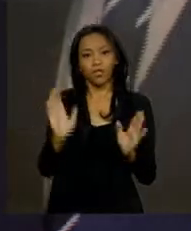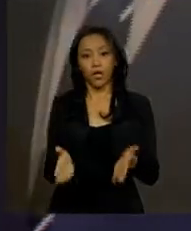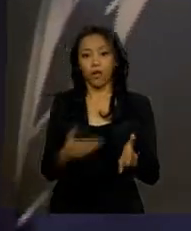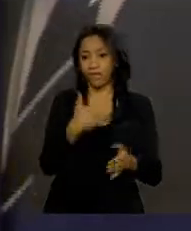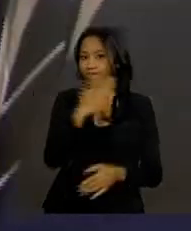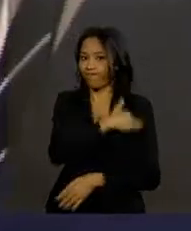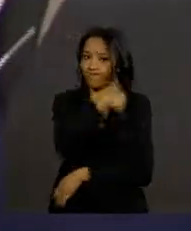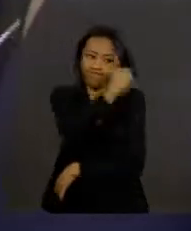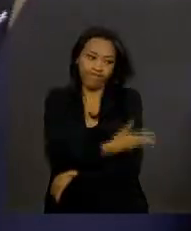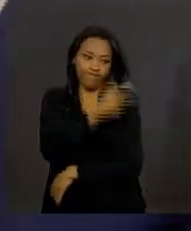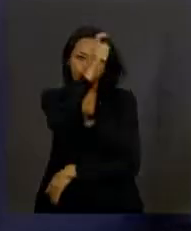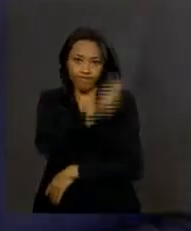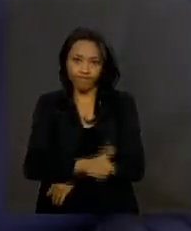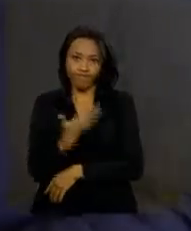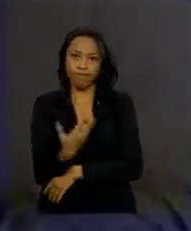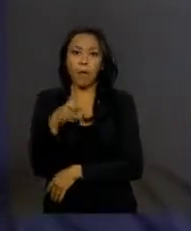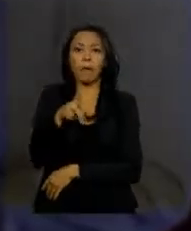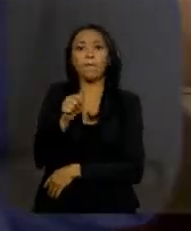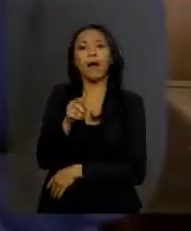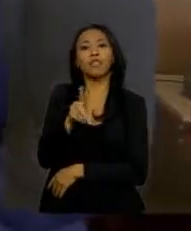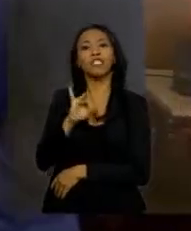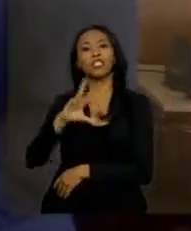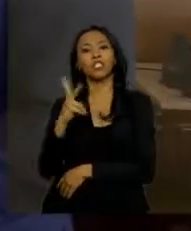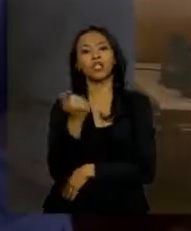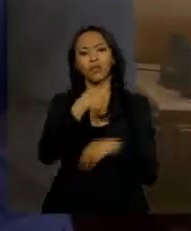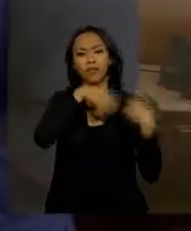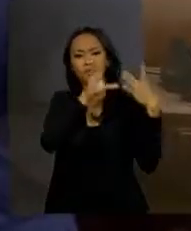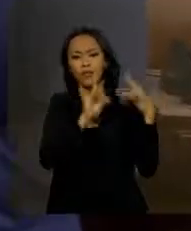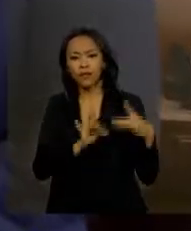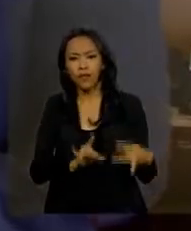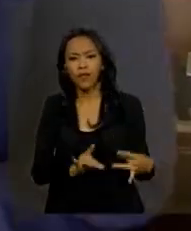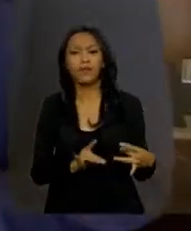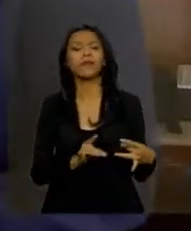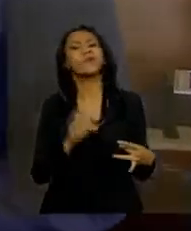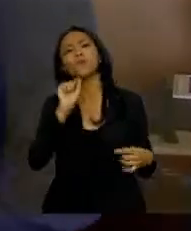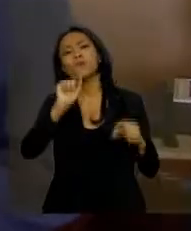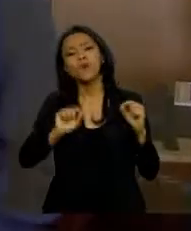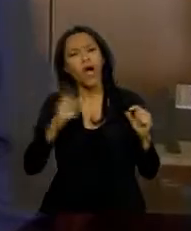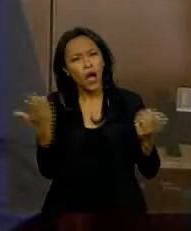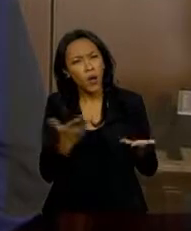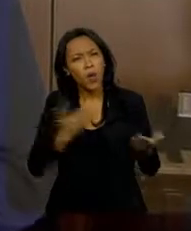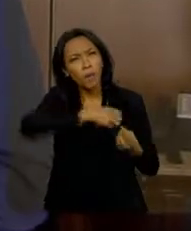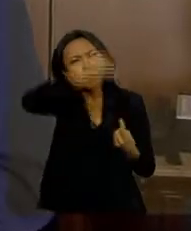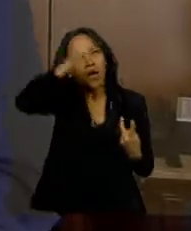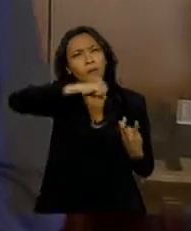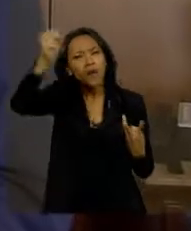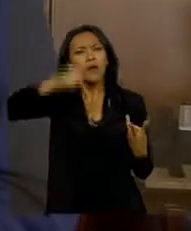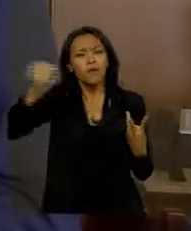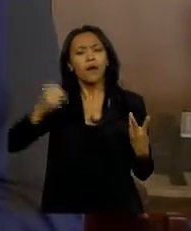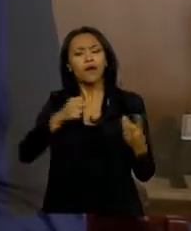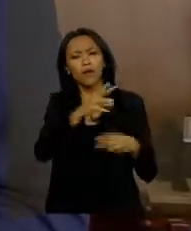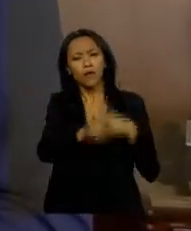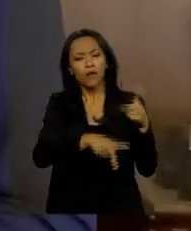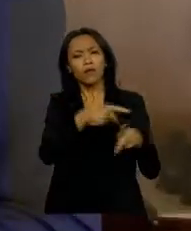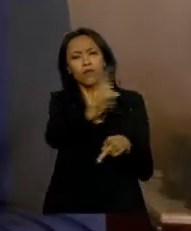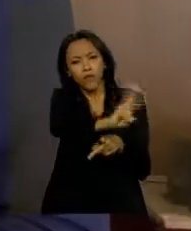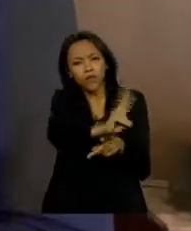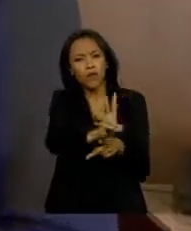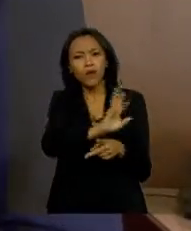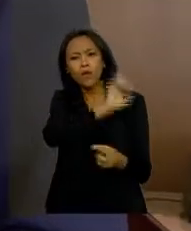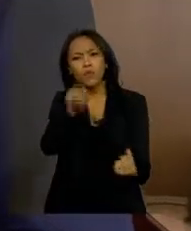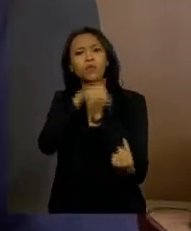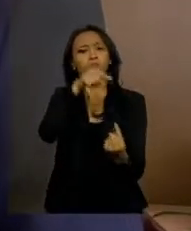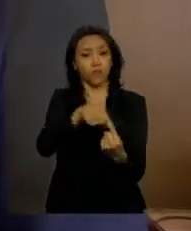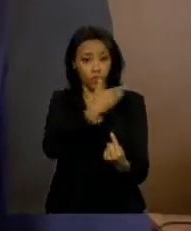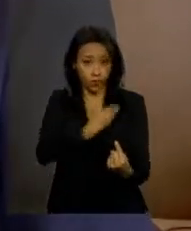da casa civil eliseu padilha que vai nos dar mais detalhes o ministro a gente tem agora uma intensificação desse processo de interiorização a intenção do governo